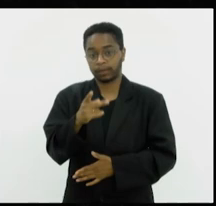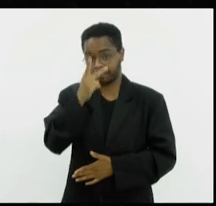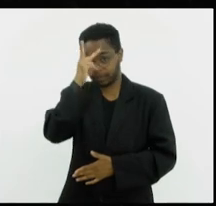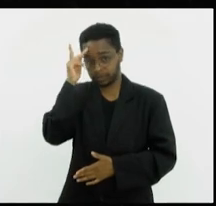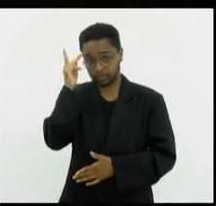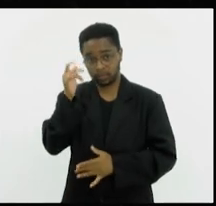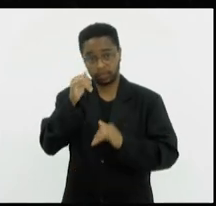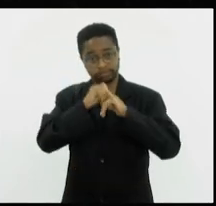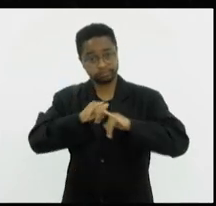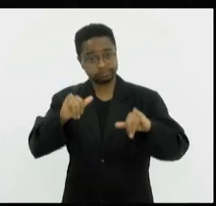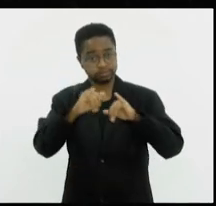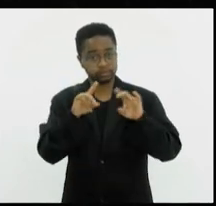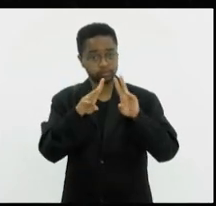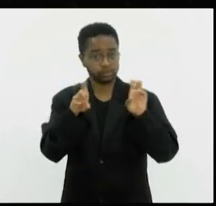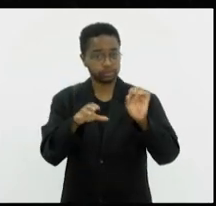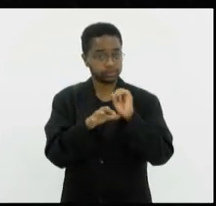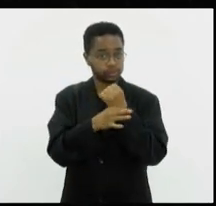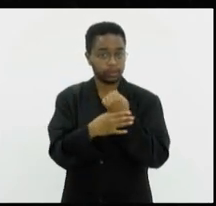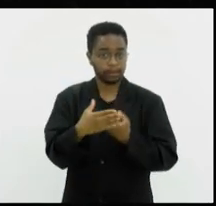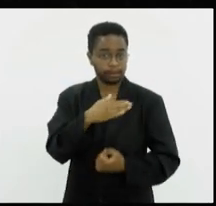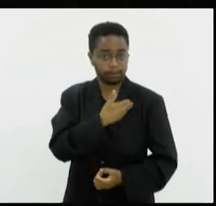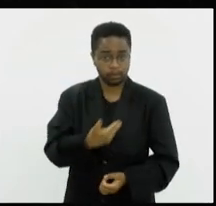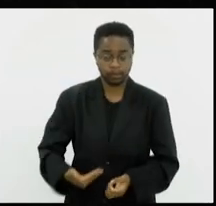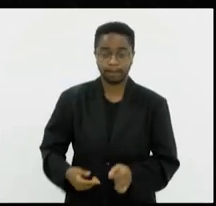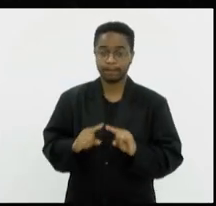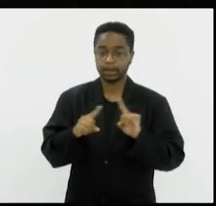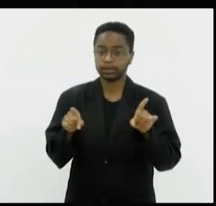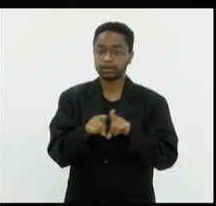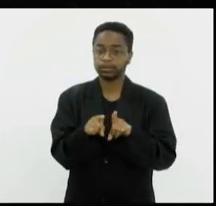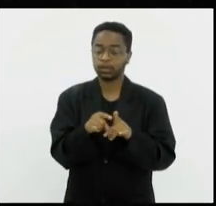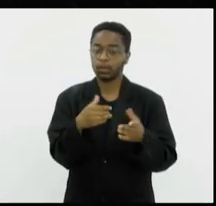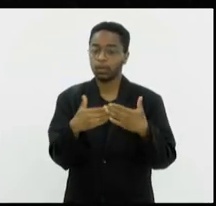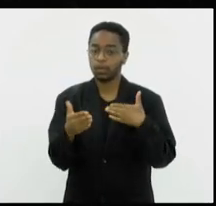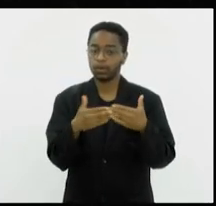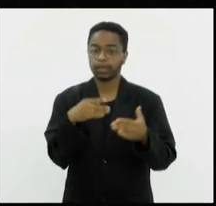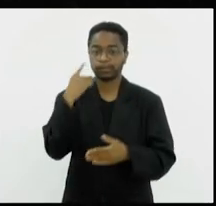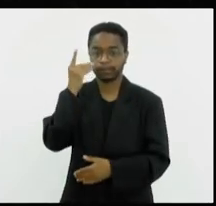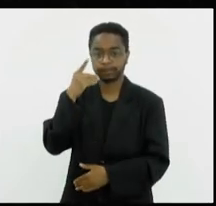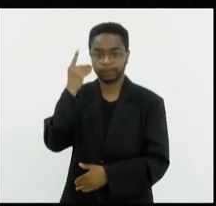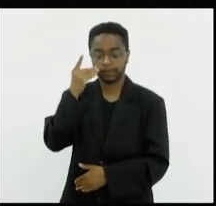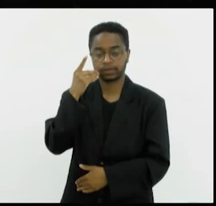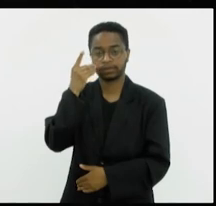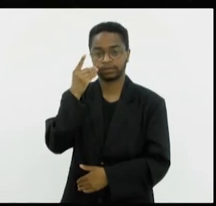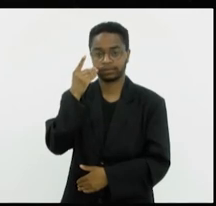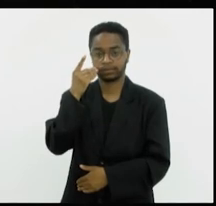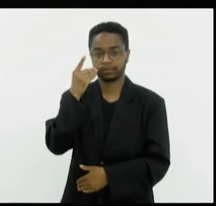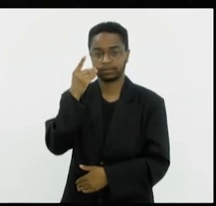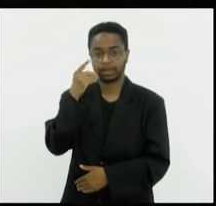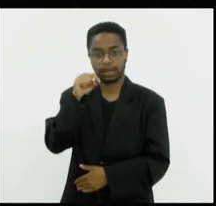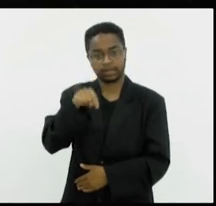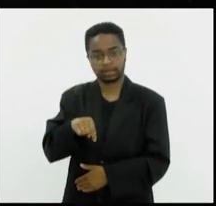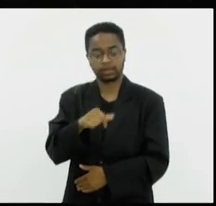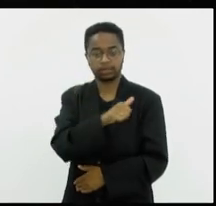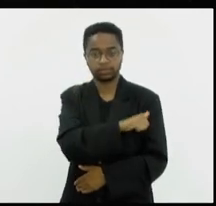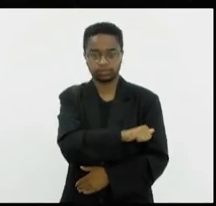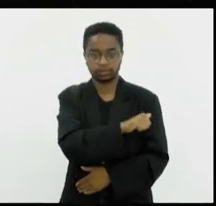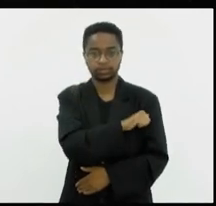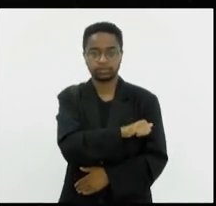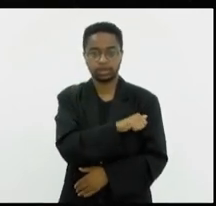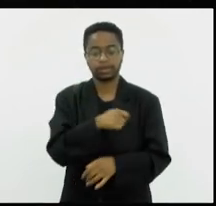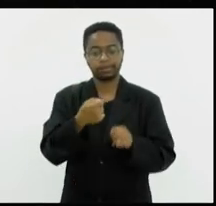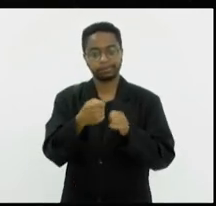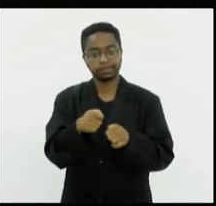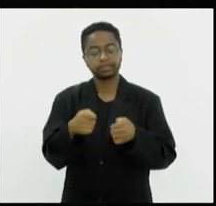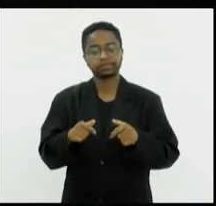pela Segurança Pública mas todo e qualquer parlamentar eh desse desse estado diante